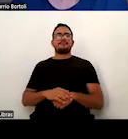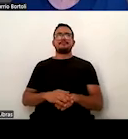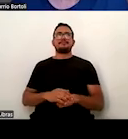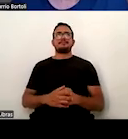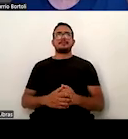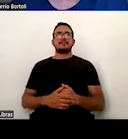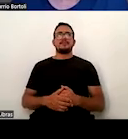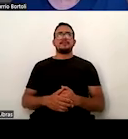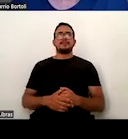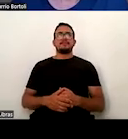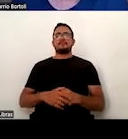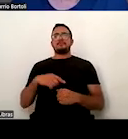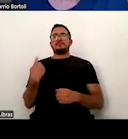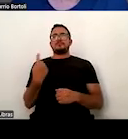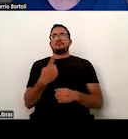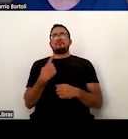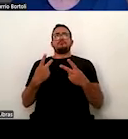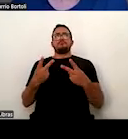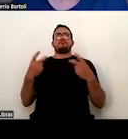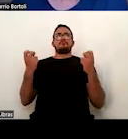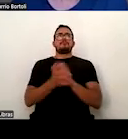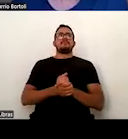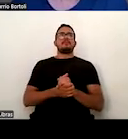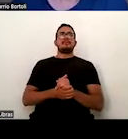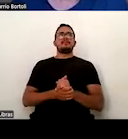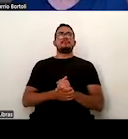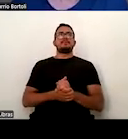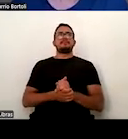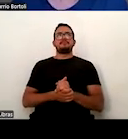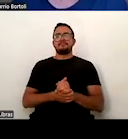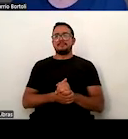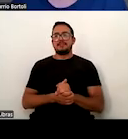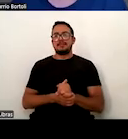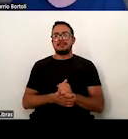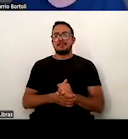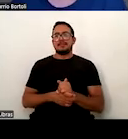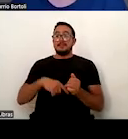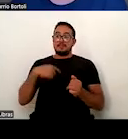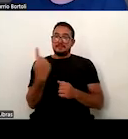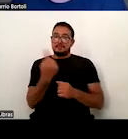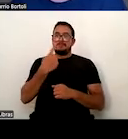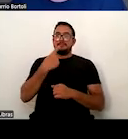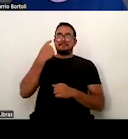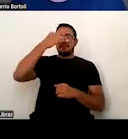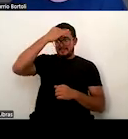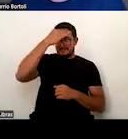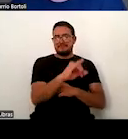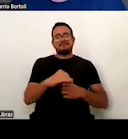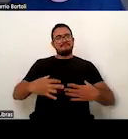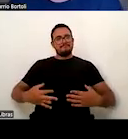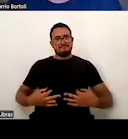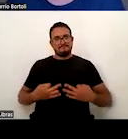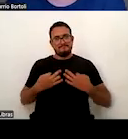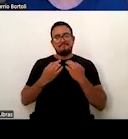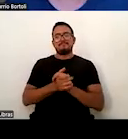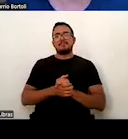que a gente pode começar a fazer prevenção do câncer já dentro da barriga da mãe. Então, cuidados que a mãe tem